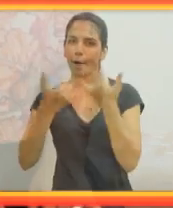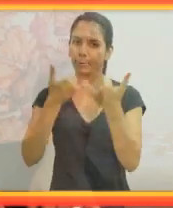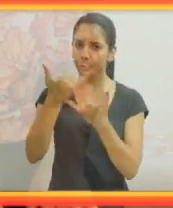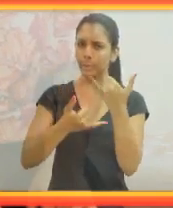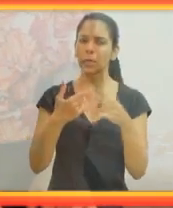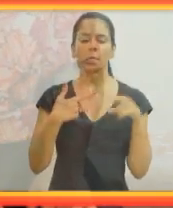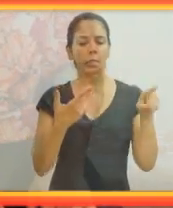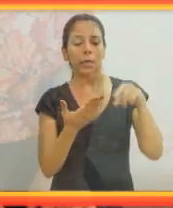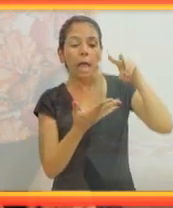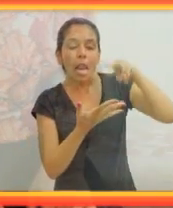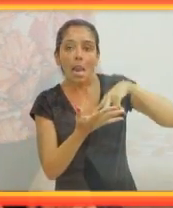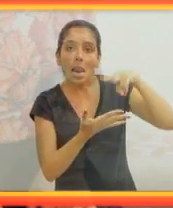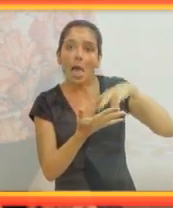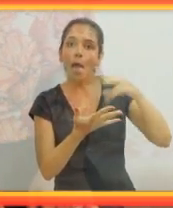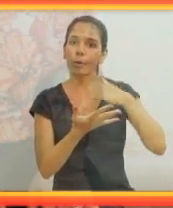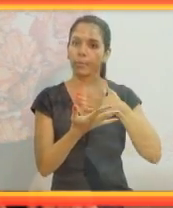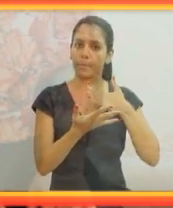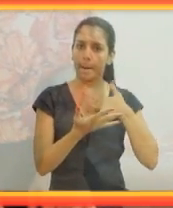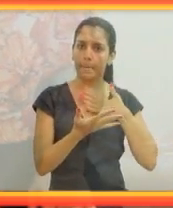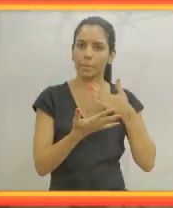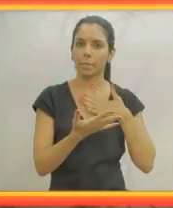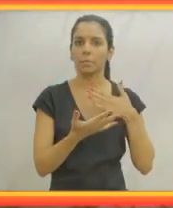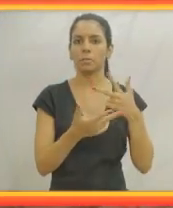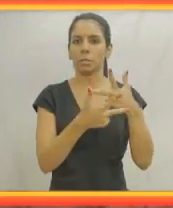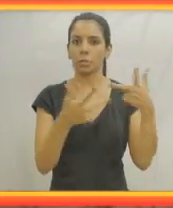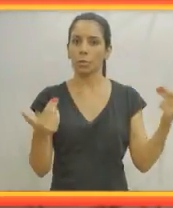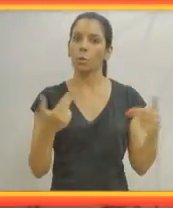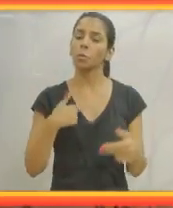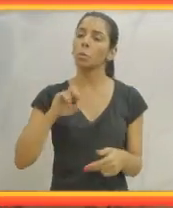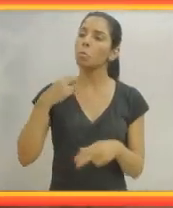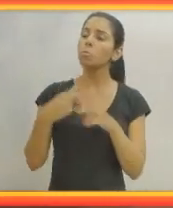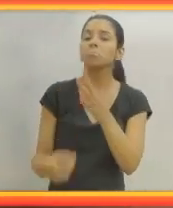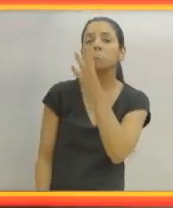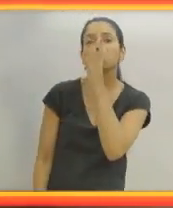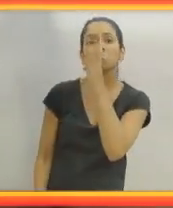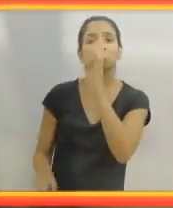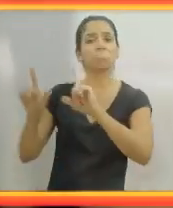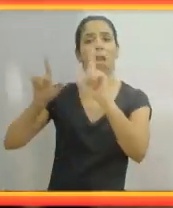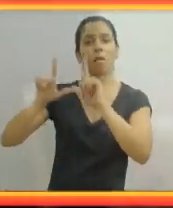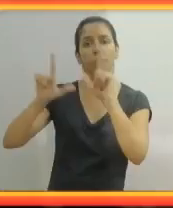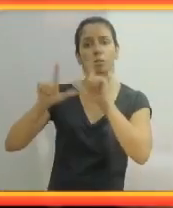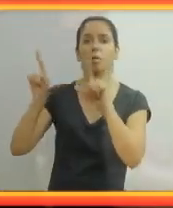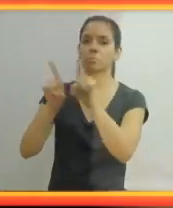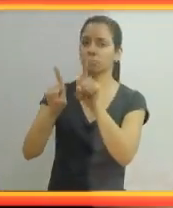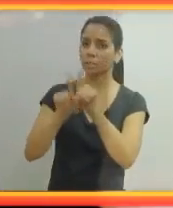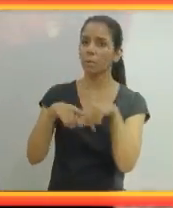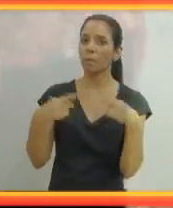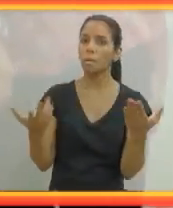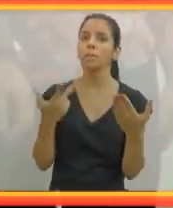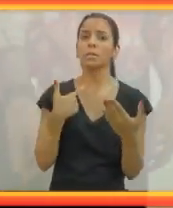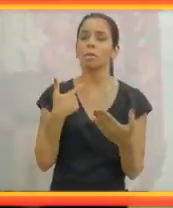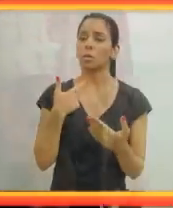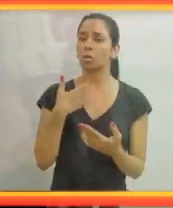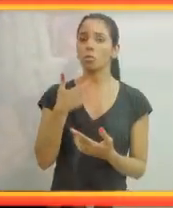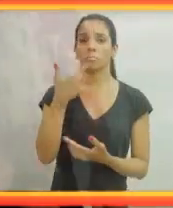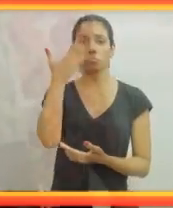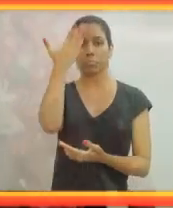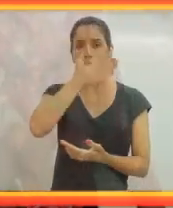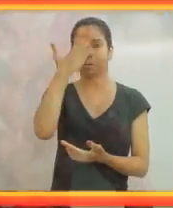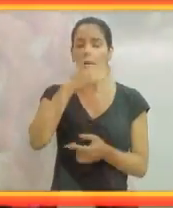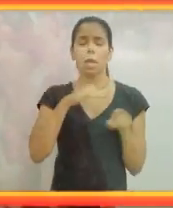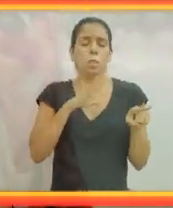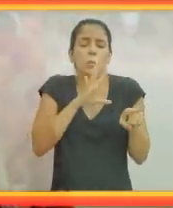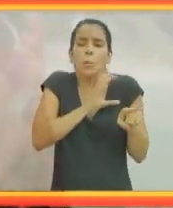Imobiliário, onde ele ia lendo para mim as coisas. Ou ver televisão também, que mesmo eu